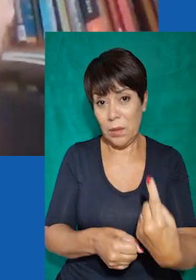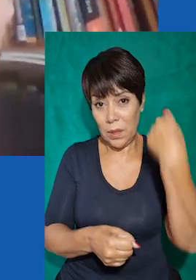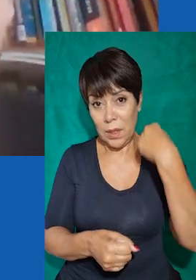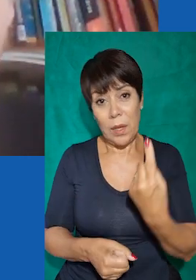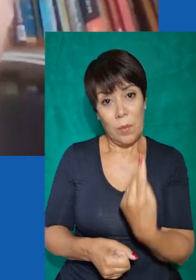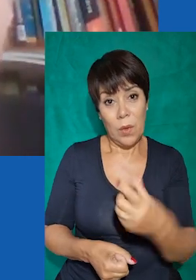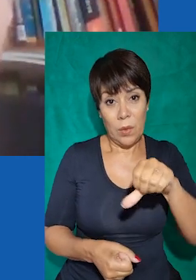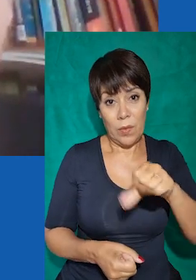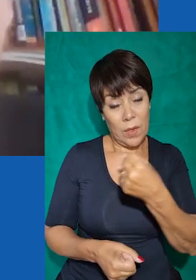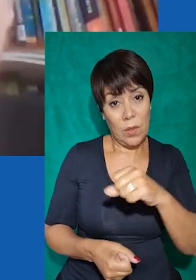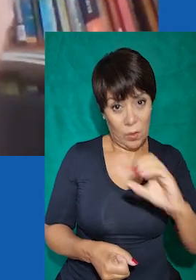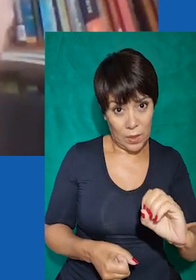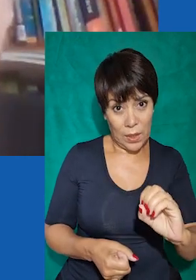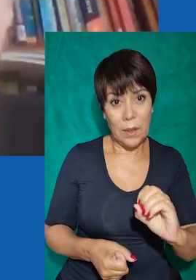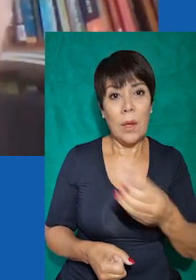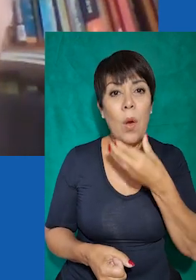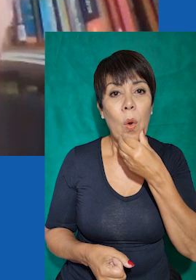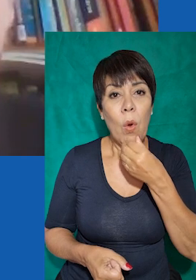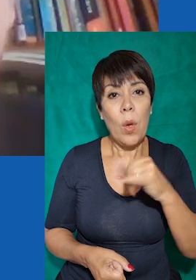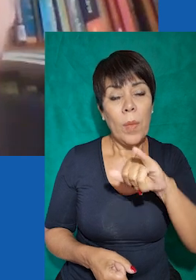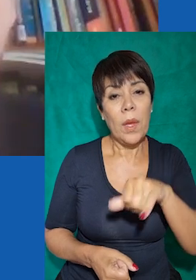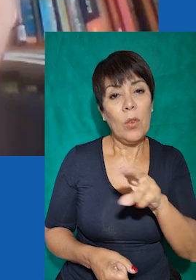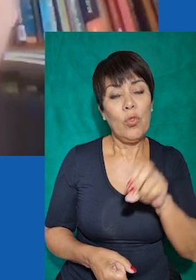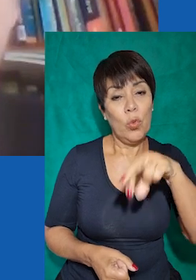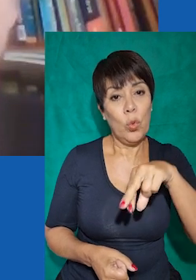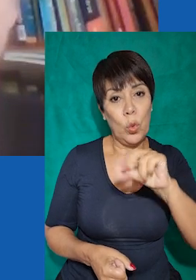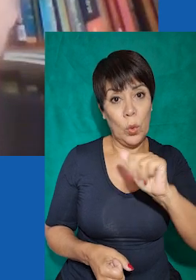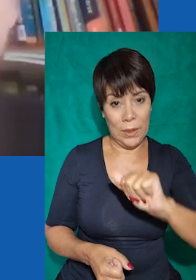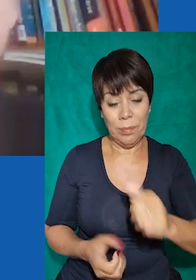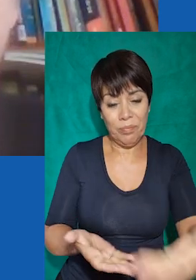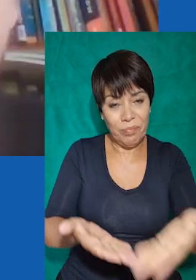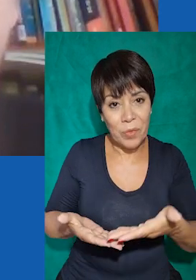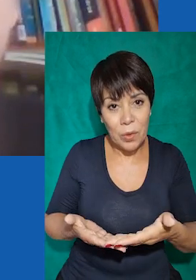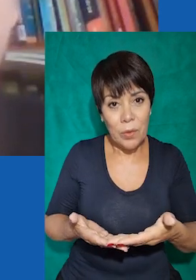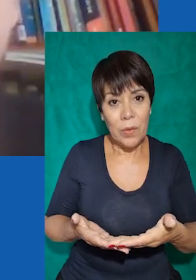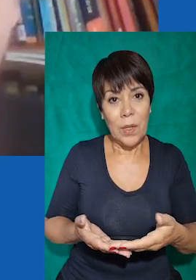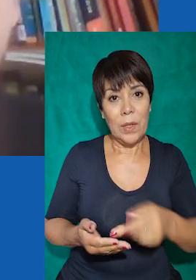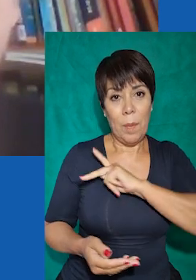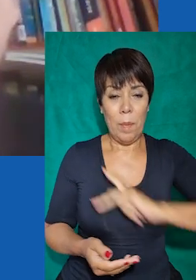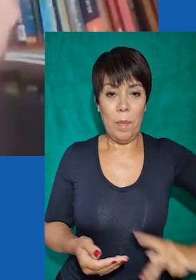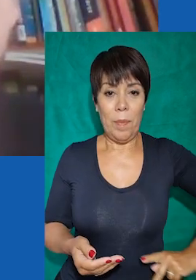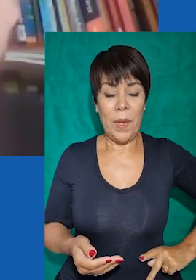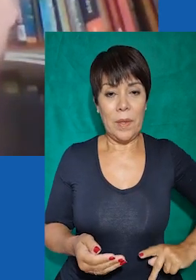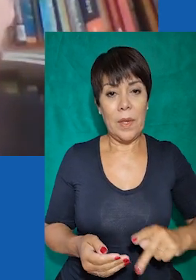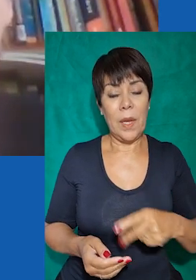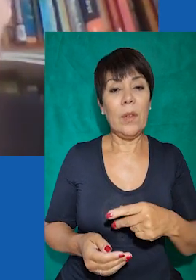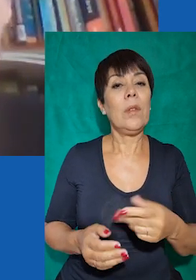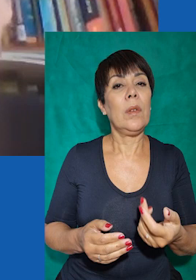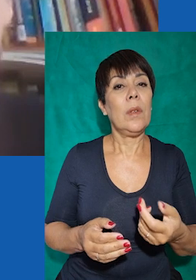Mário Juruna foi convidado para presidir o Tribunal Russell,